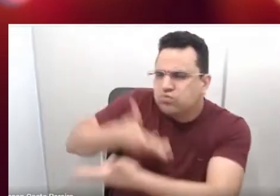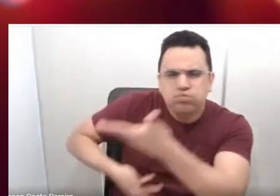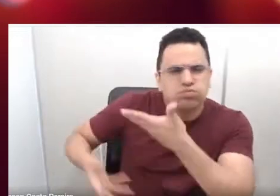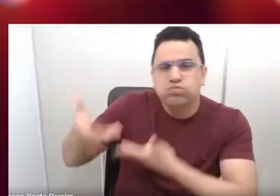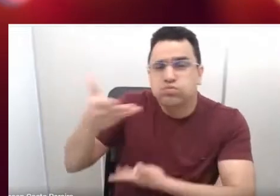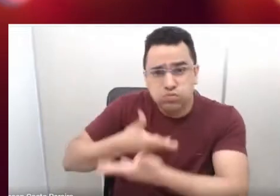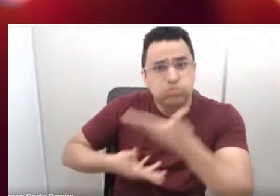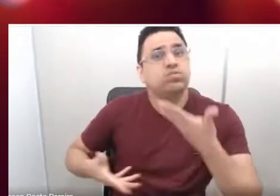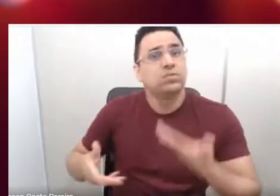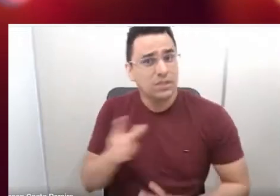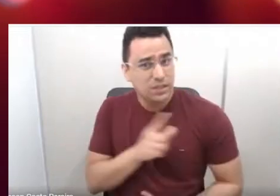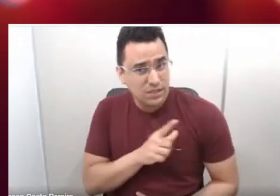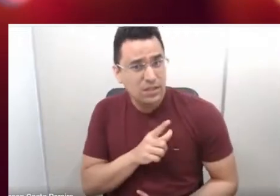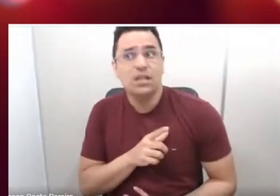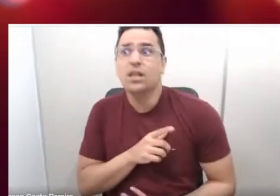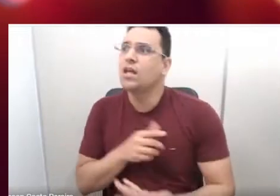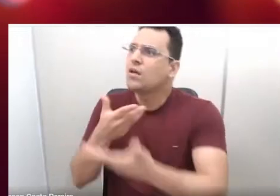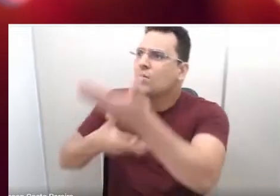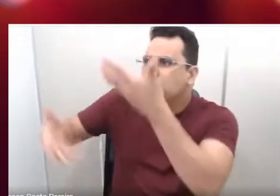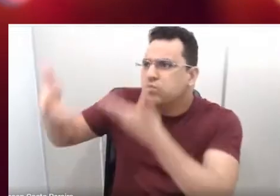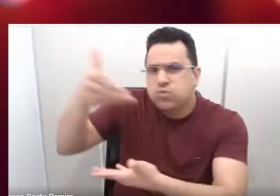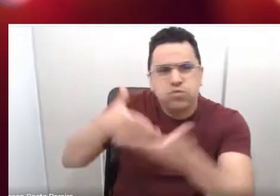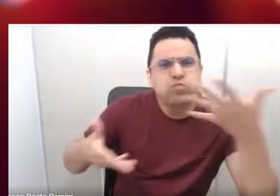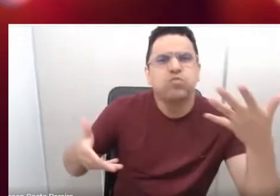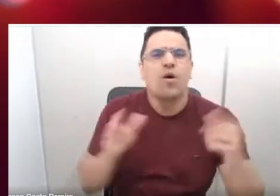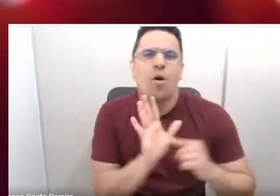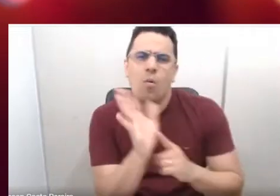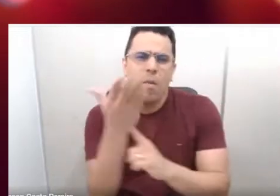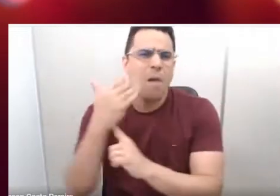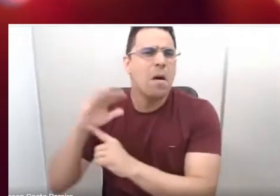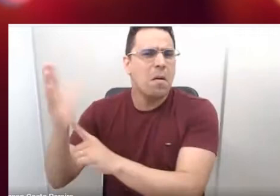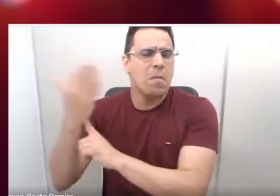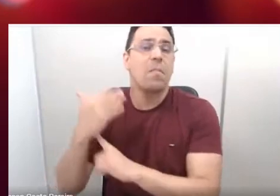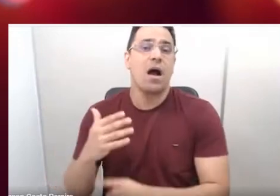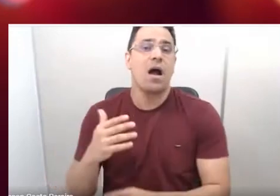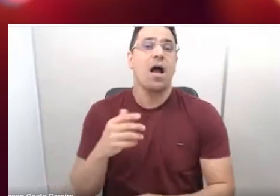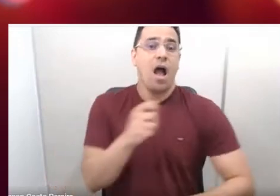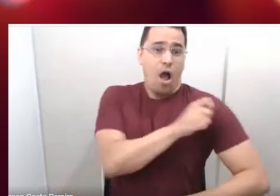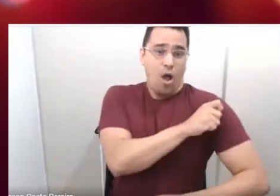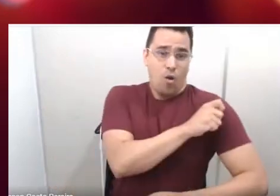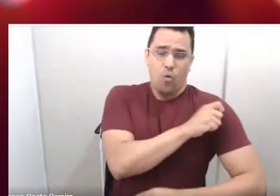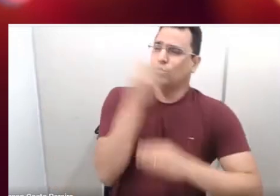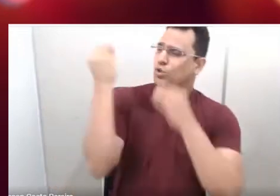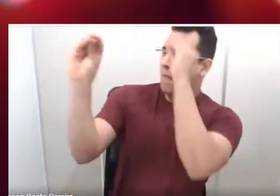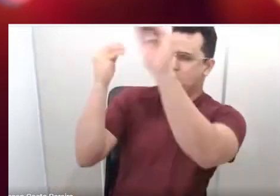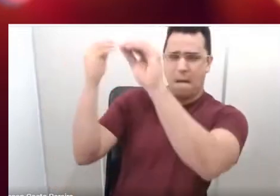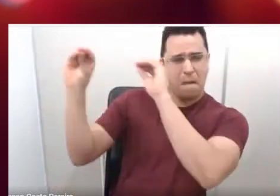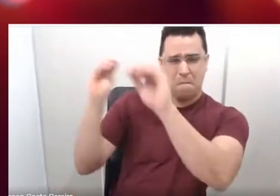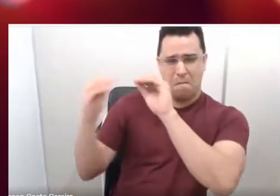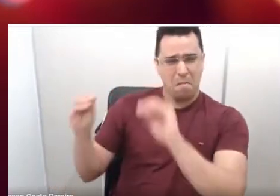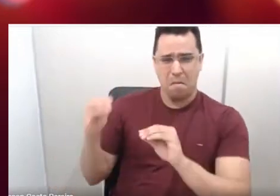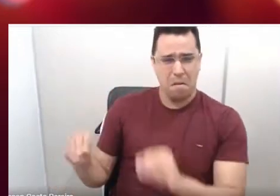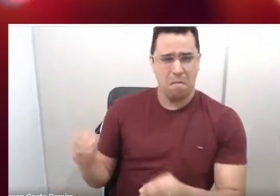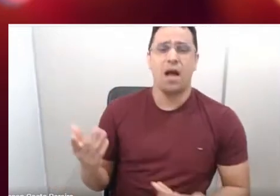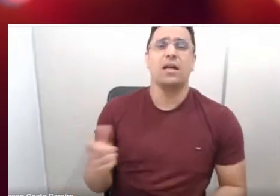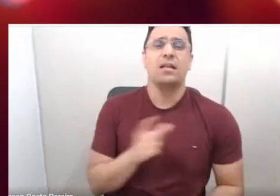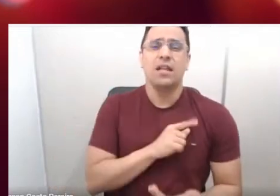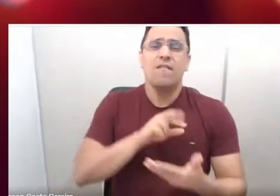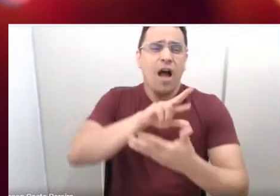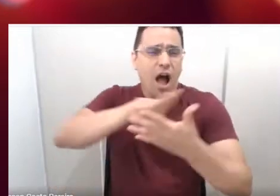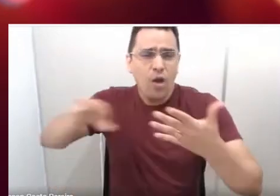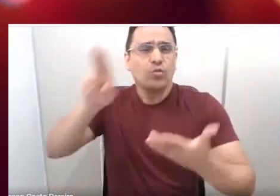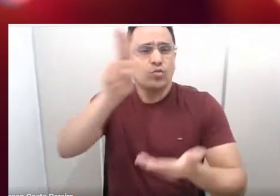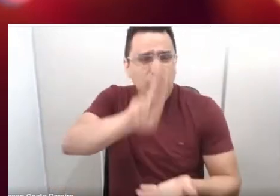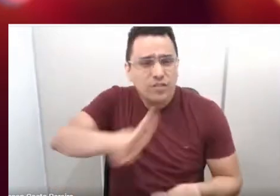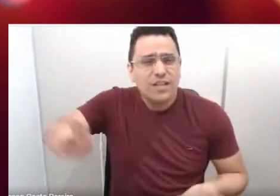ação construída pelo movimento estudantil da UFAM em parceria com os estudantes da UEA também, que atendeu minimamente com doação de cestas